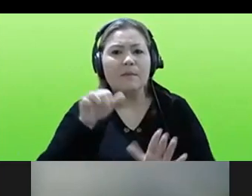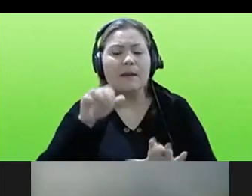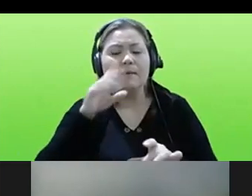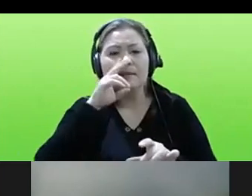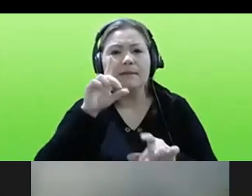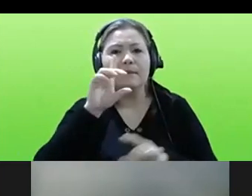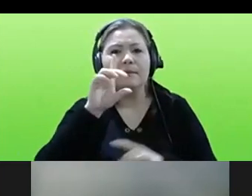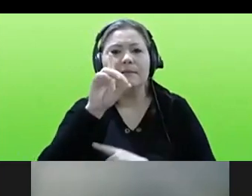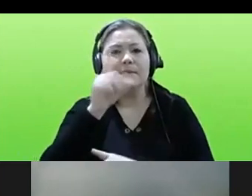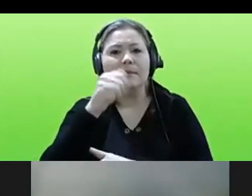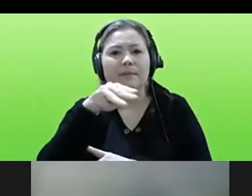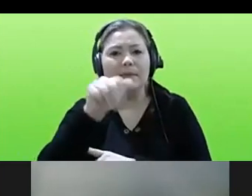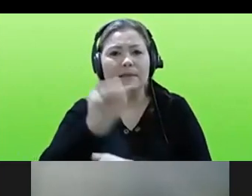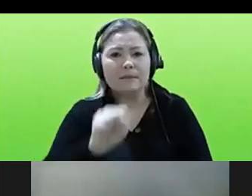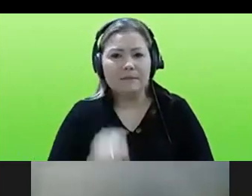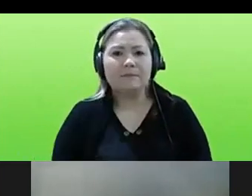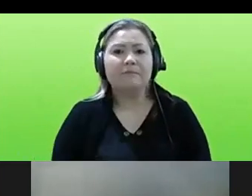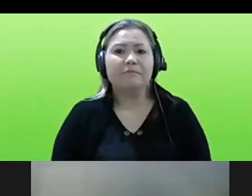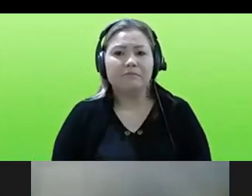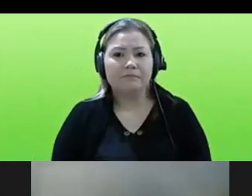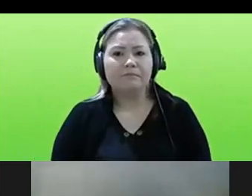Obrigado, Genara. Bárbara.